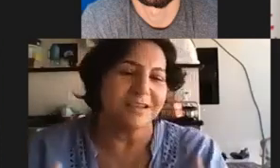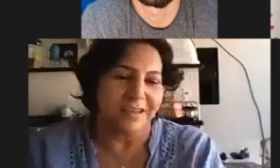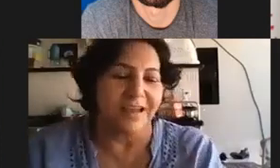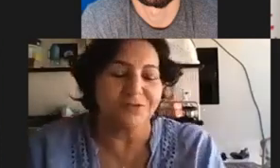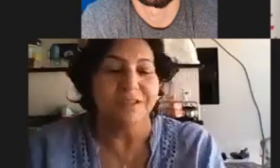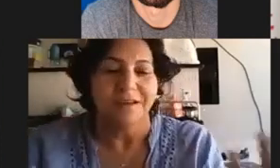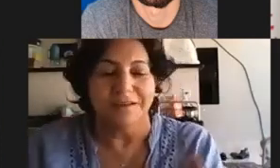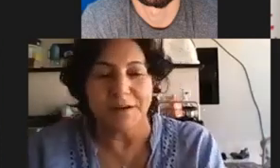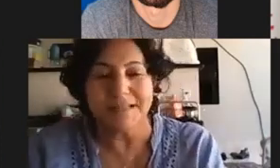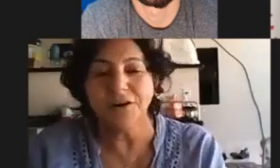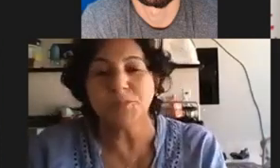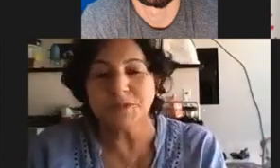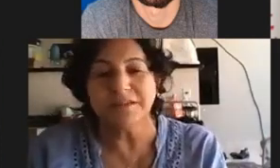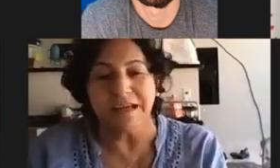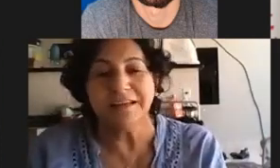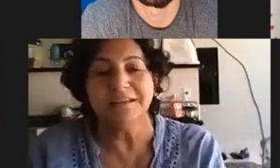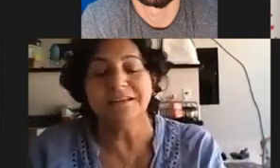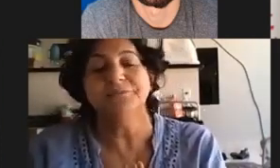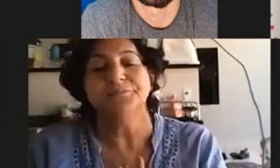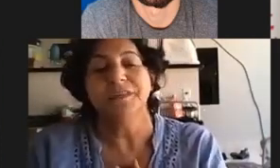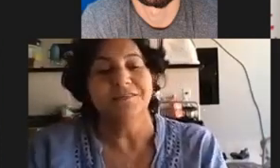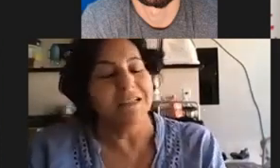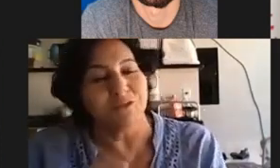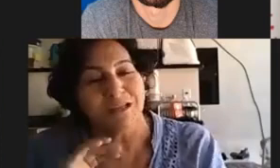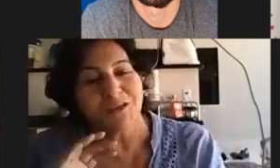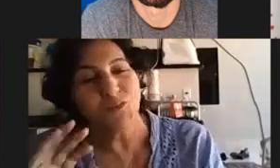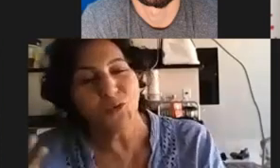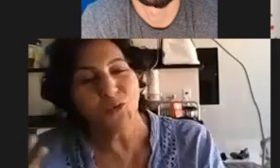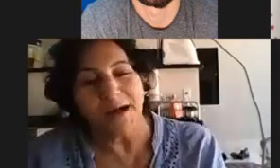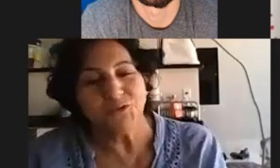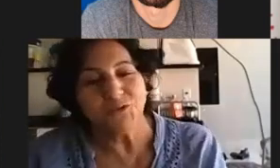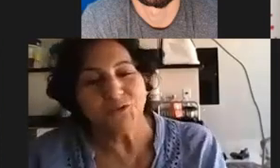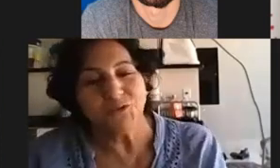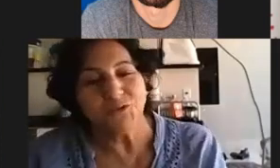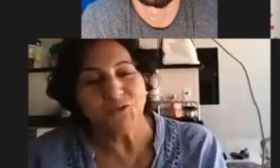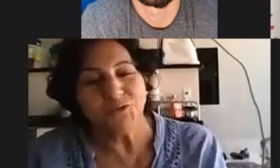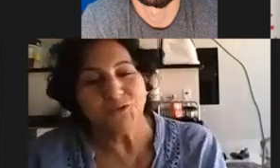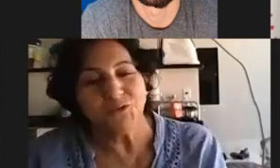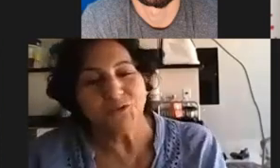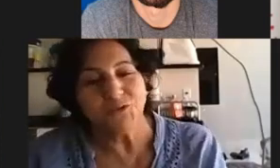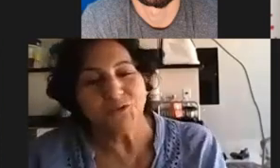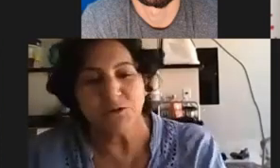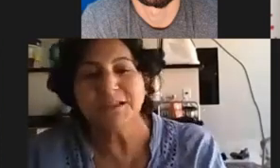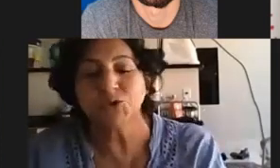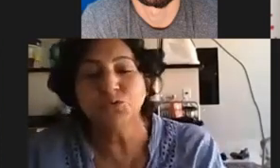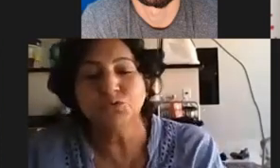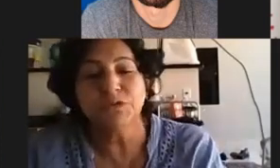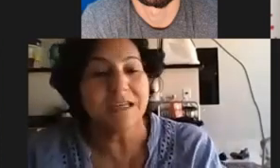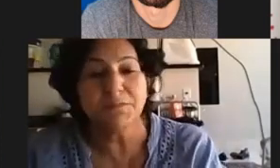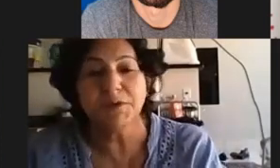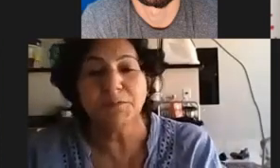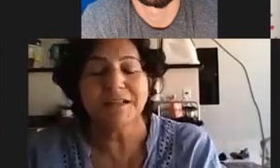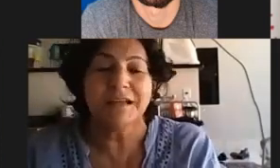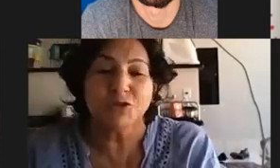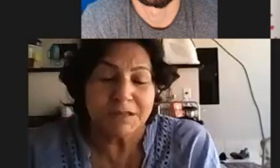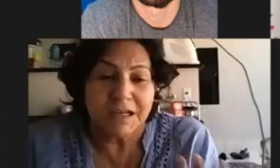agora e quero, ainda mais agora aposentada, né? Falei, não tem que me ocupar de um jeito, e é uma coisa assim, um assunto que